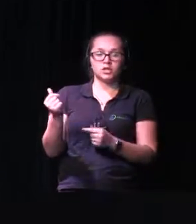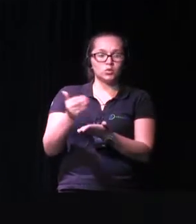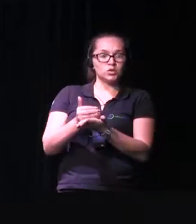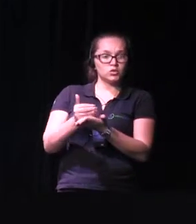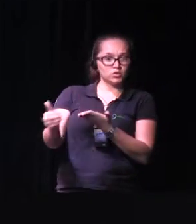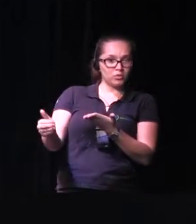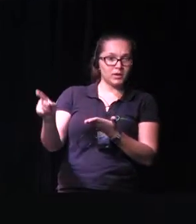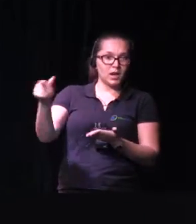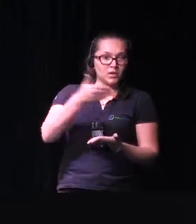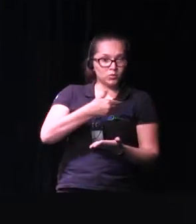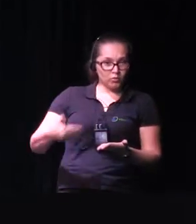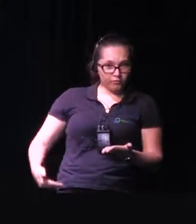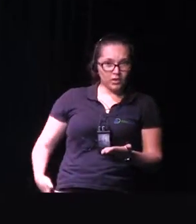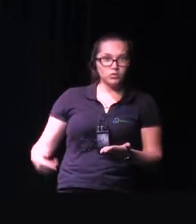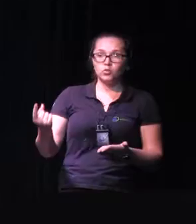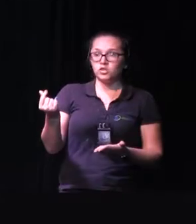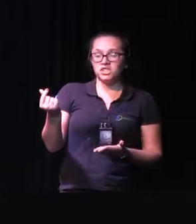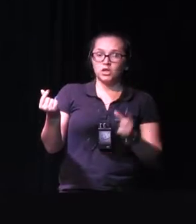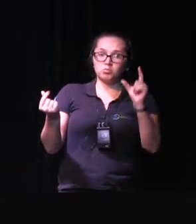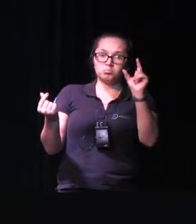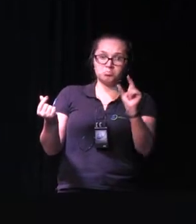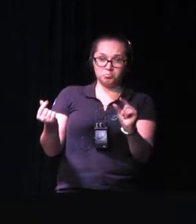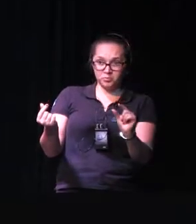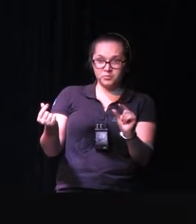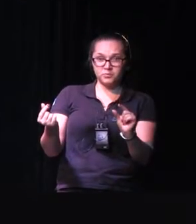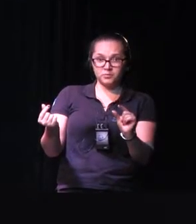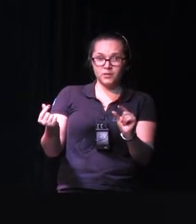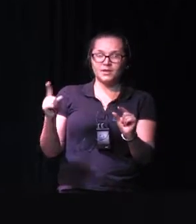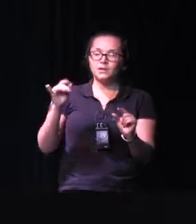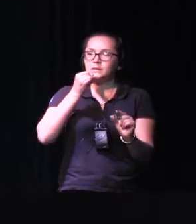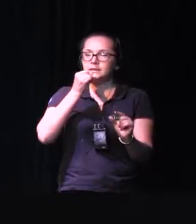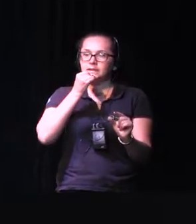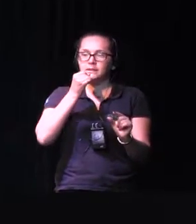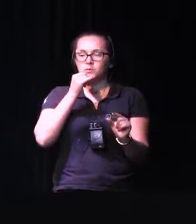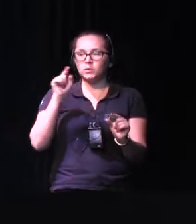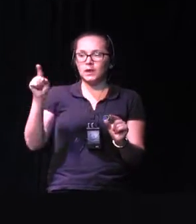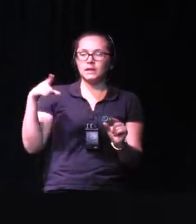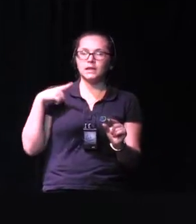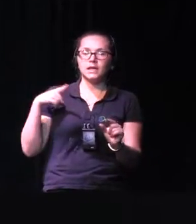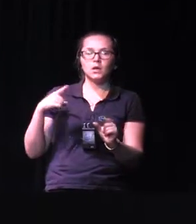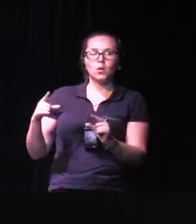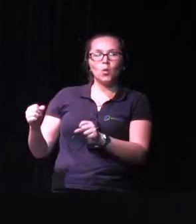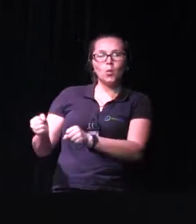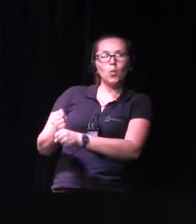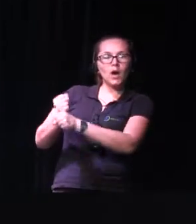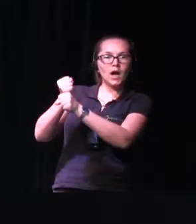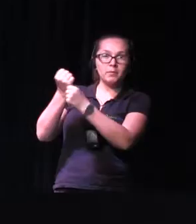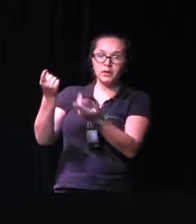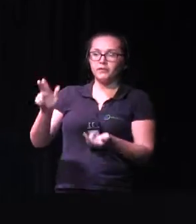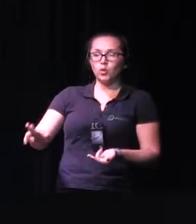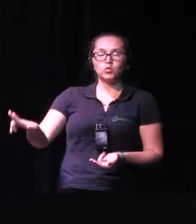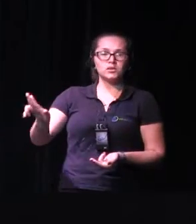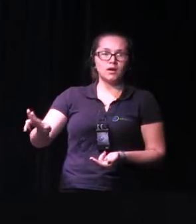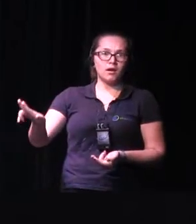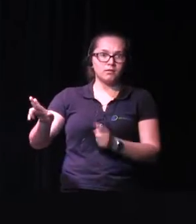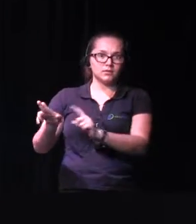é um dinheiro que sobra de um governo, um dinheiro menor. Então, por exemplo, ele fez uma grande obra,